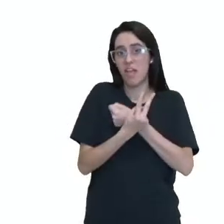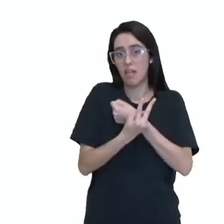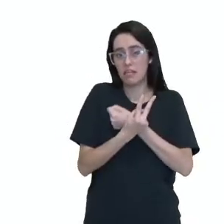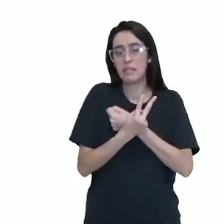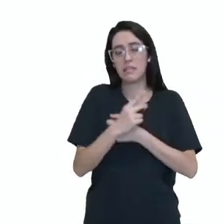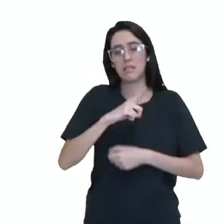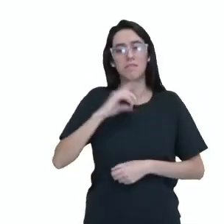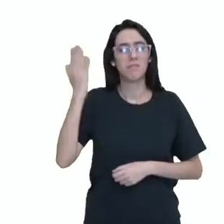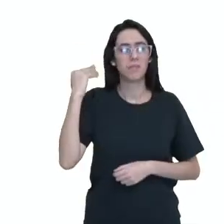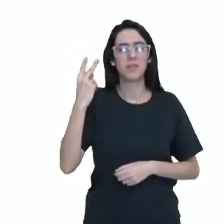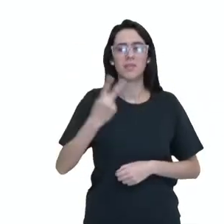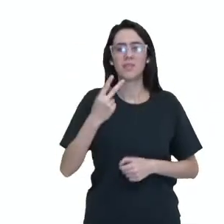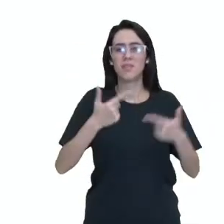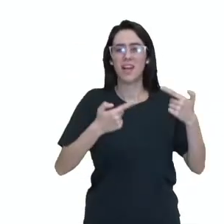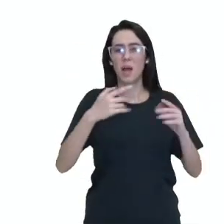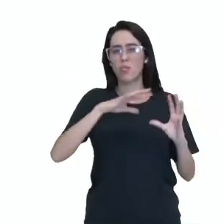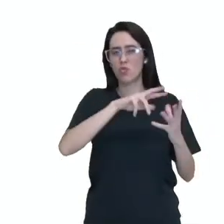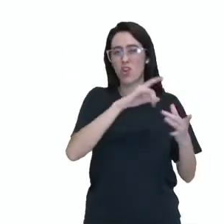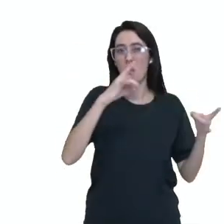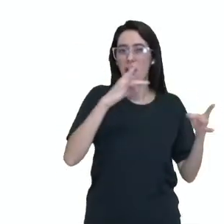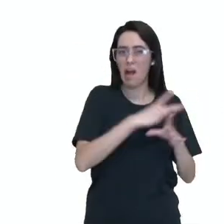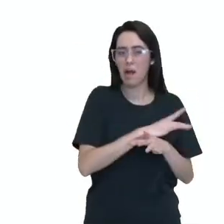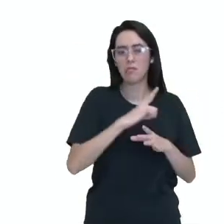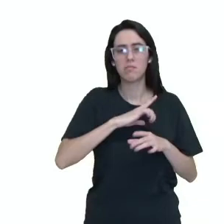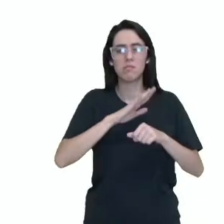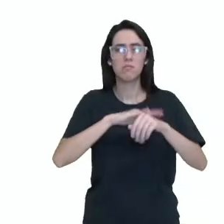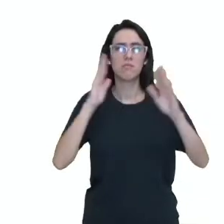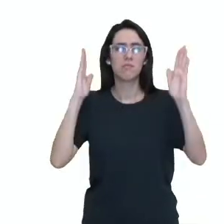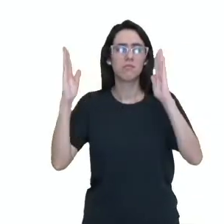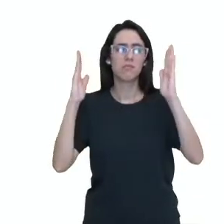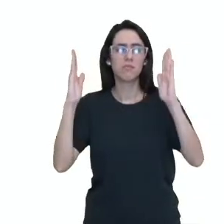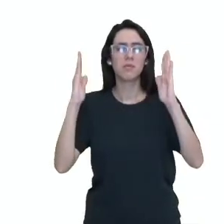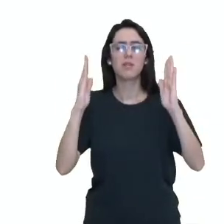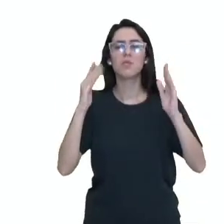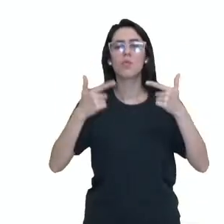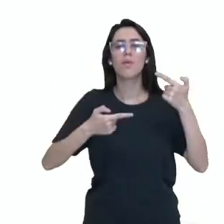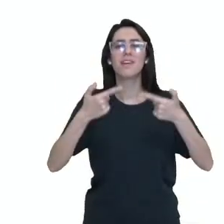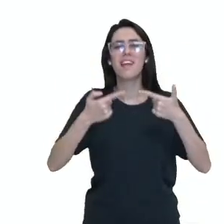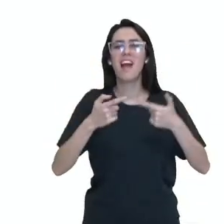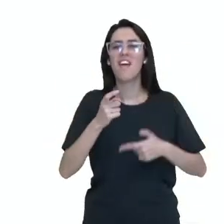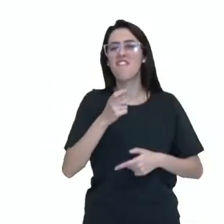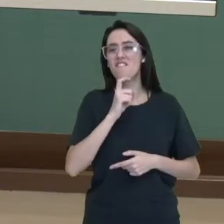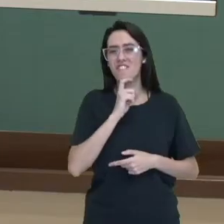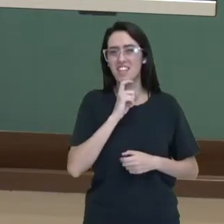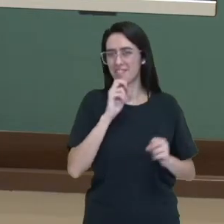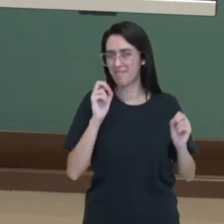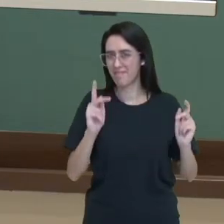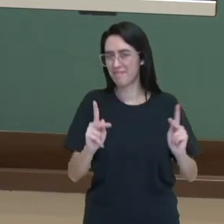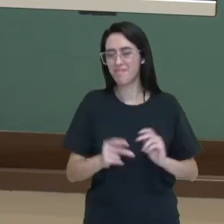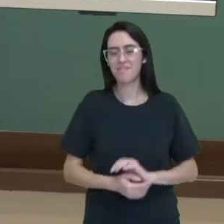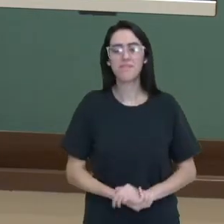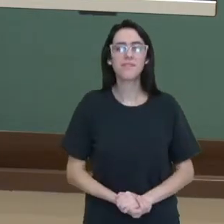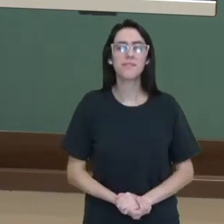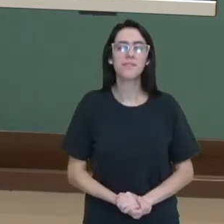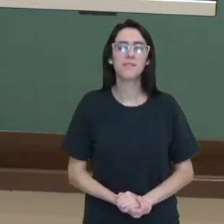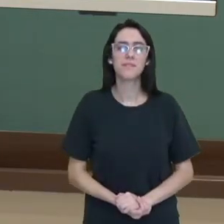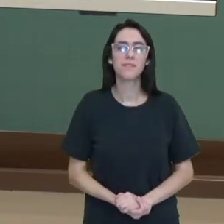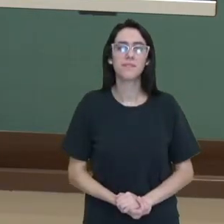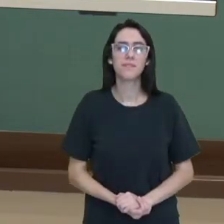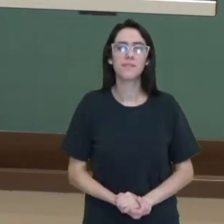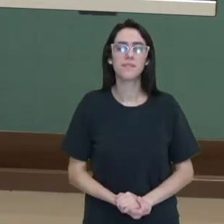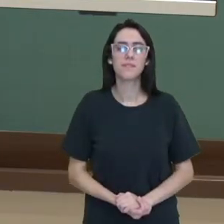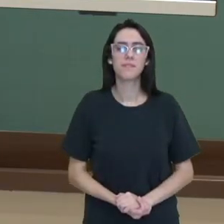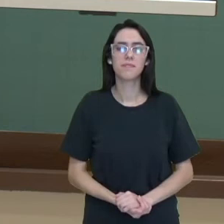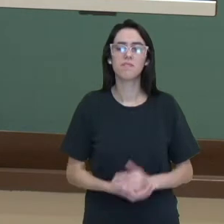após o fim da Segunda Guerra Mundial, durante o período da Guerra Fria. Beleza? E será que